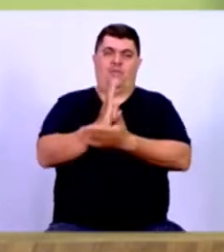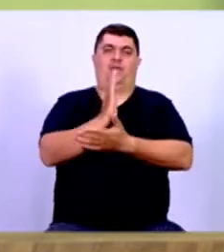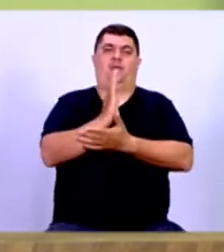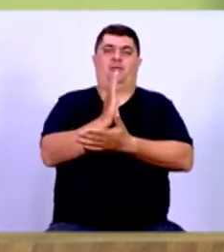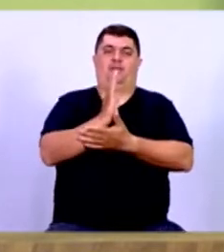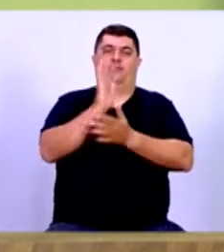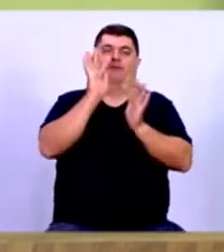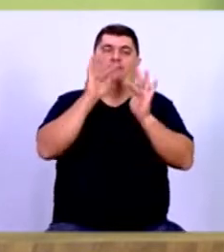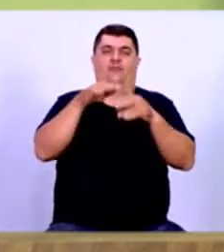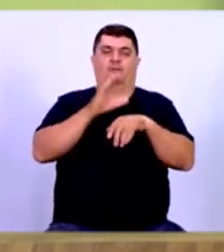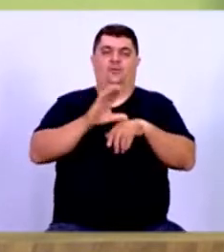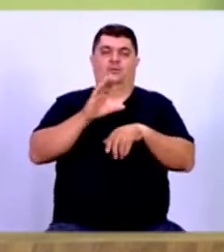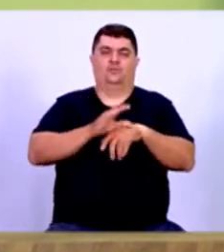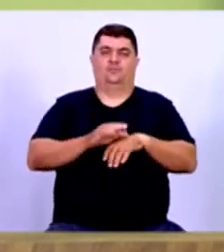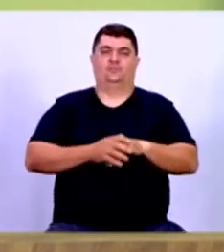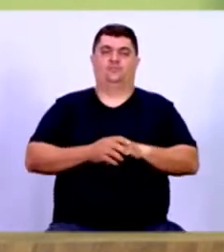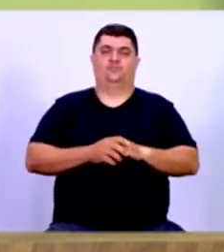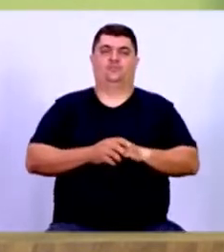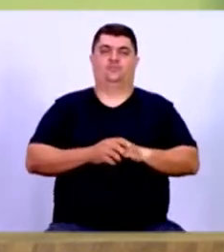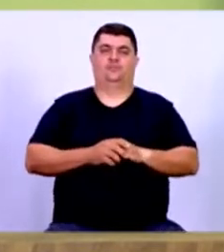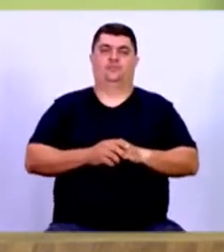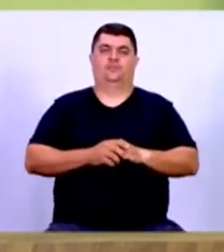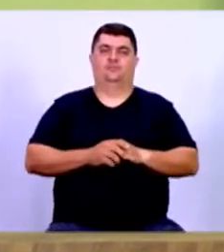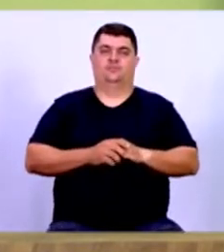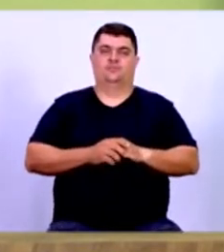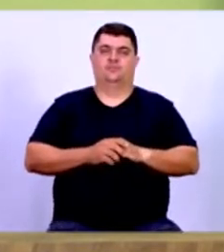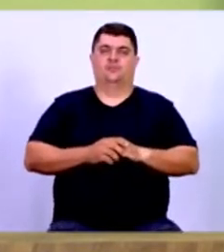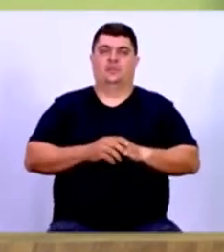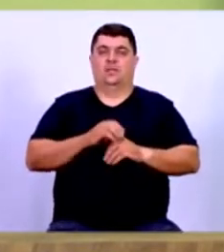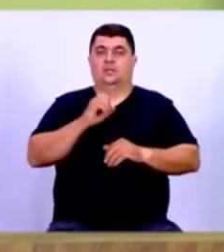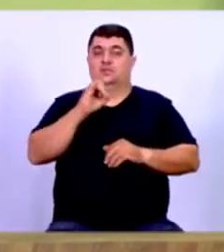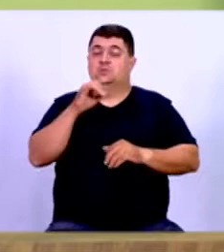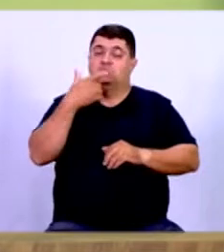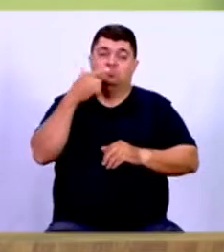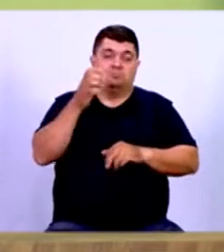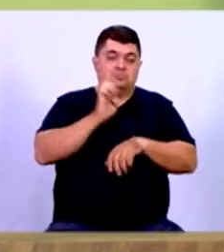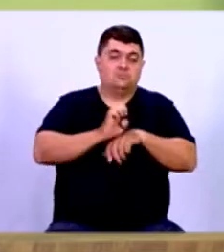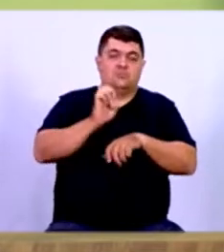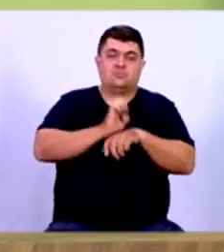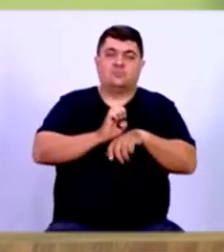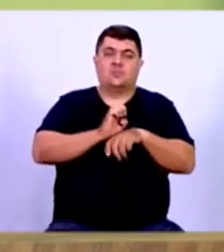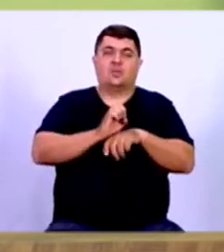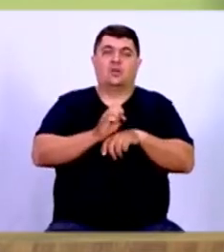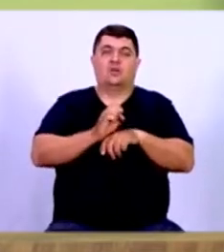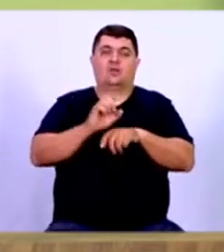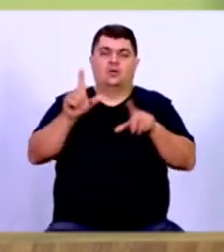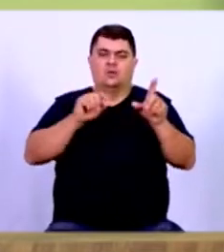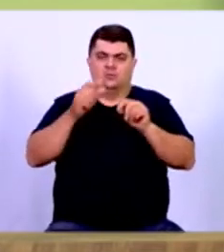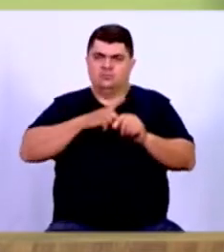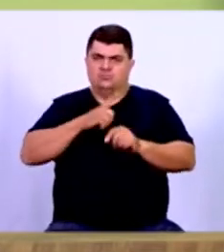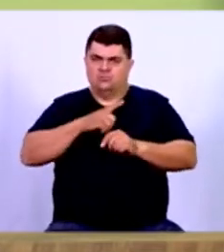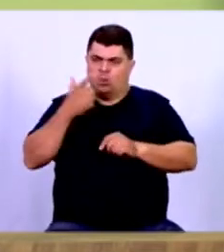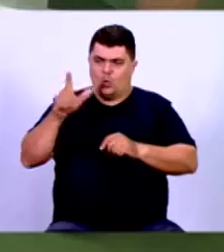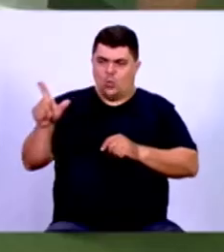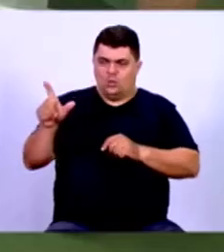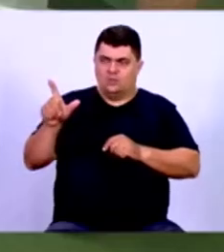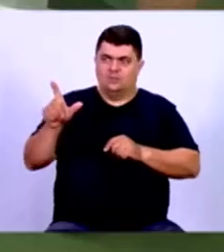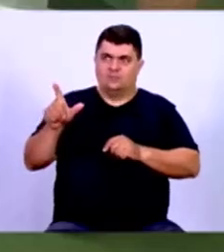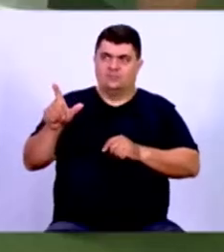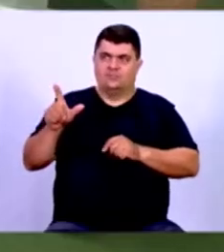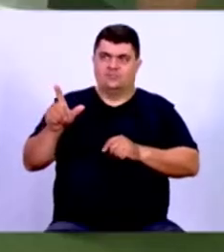no final do curso. E vamos, né, caso não cumpra o estágio, qual é a segunda alternativa? Tem uma segunda alternativa,